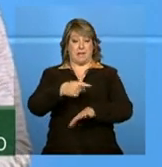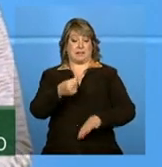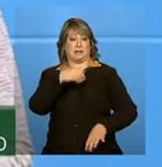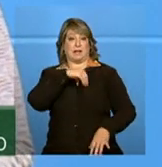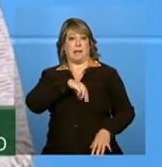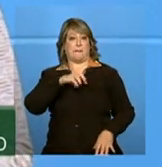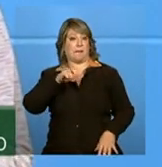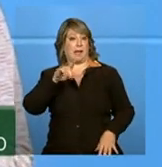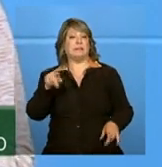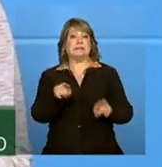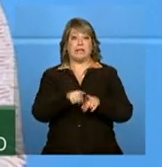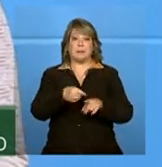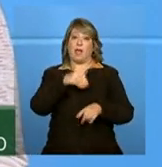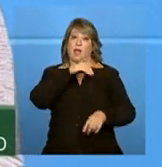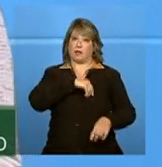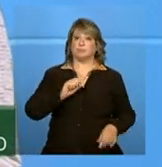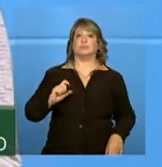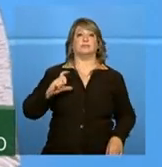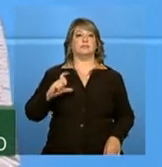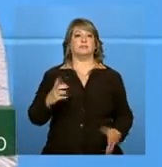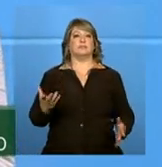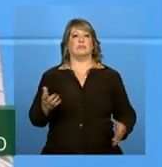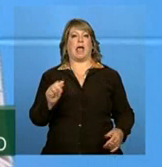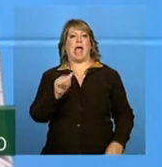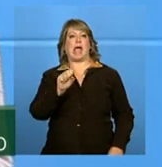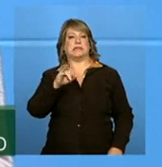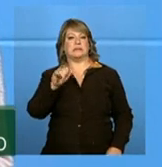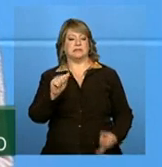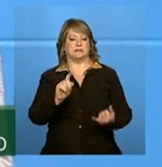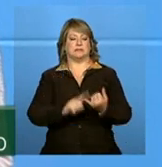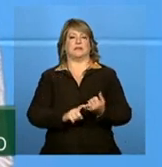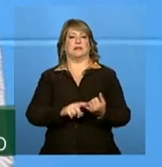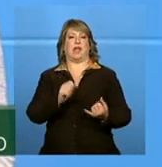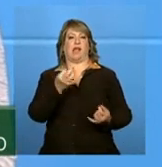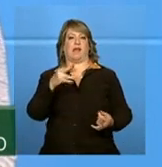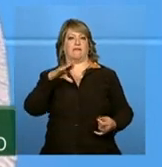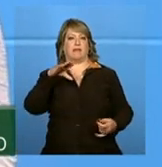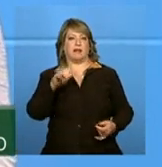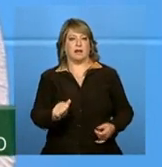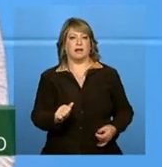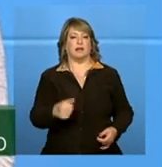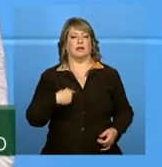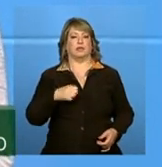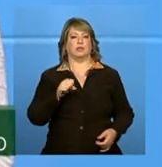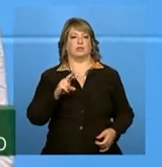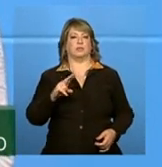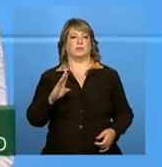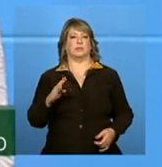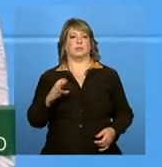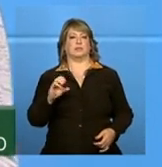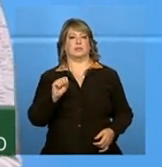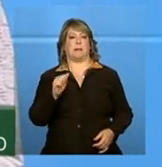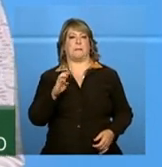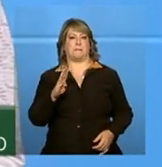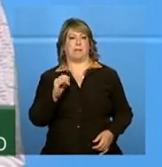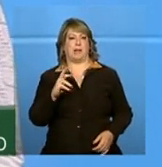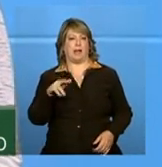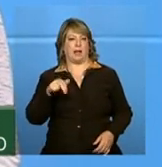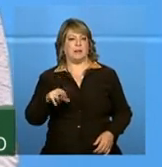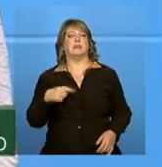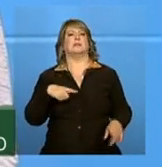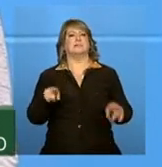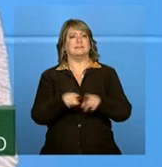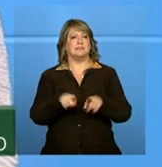renda alta. Países asiáticos e na África subsaariana vem experimentando crescimento